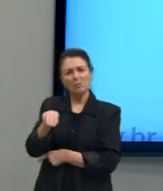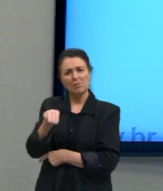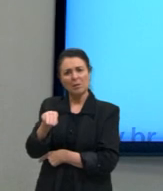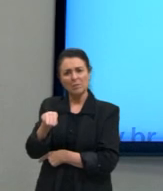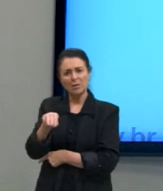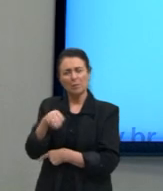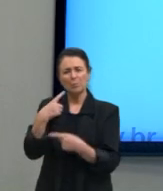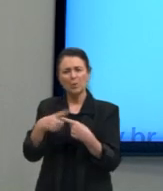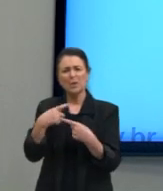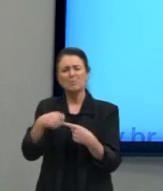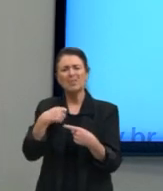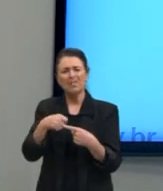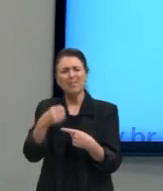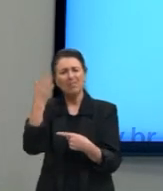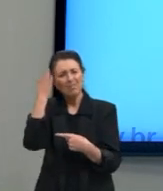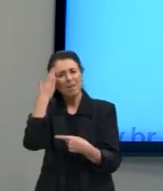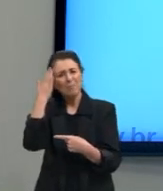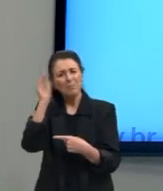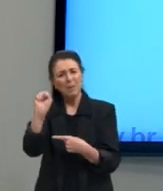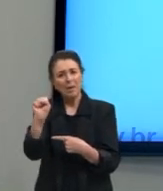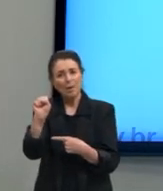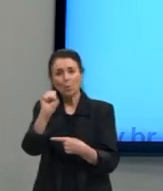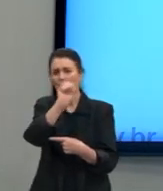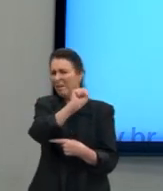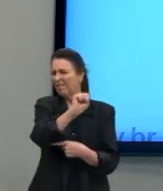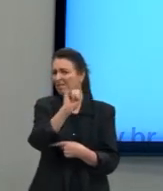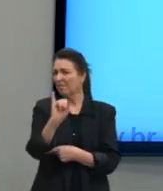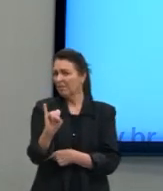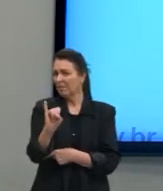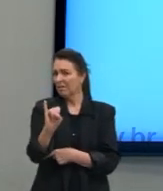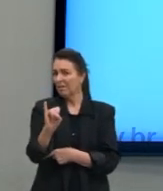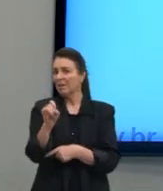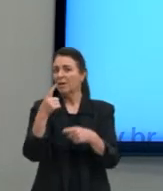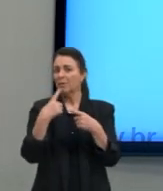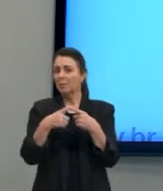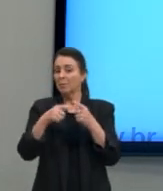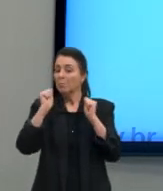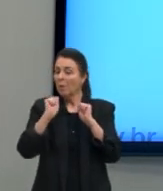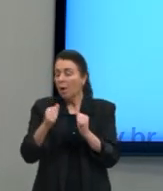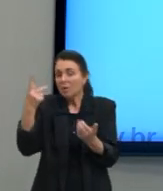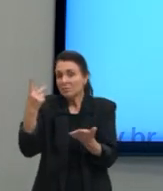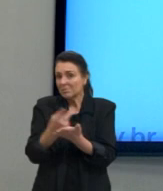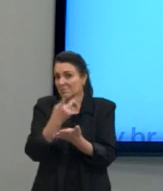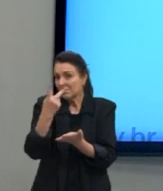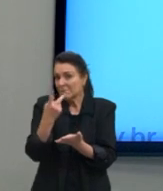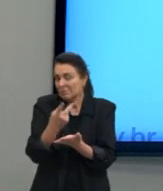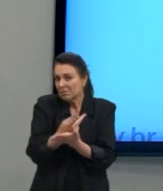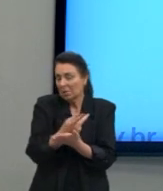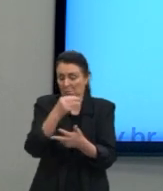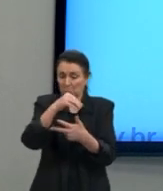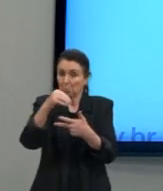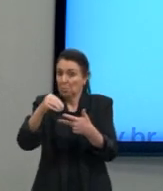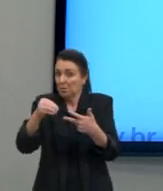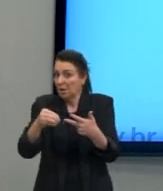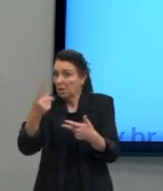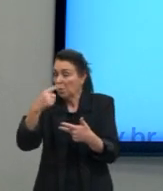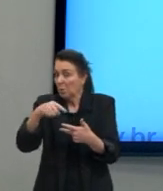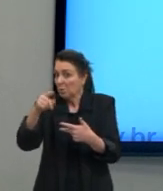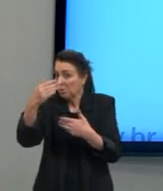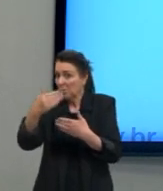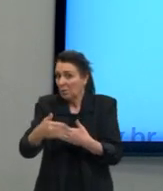conhecer esse sistema internacional de unidades porque pode acontecer gente de no ENEM sim